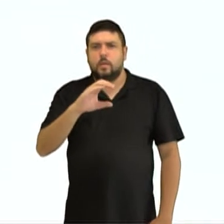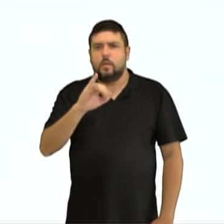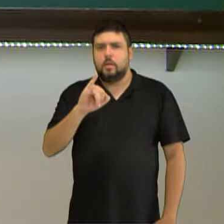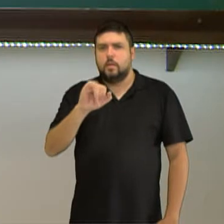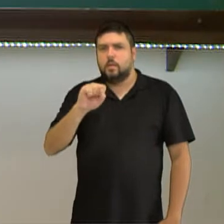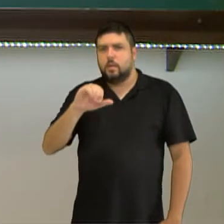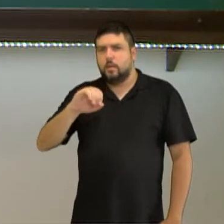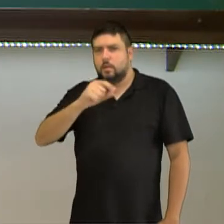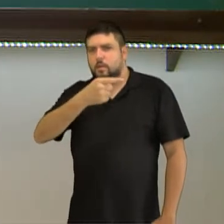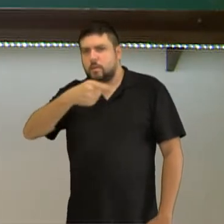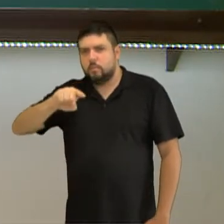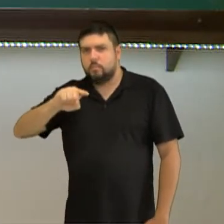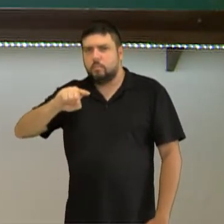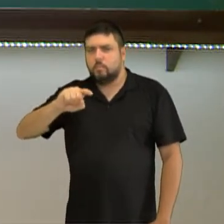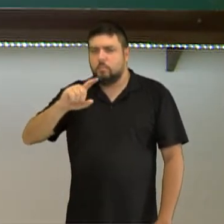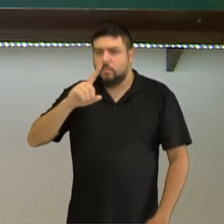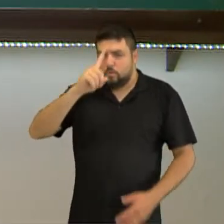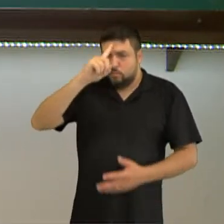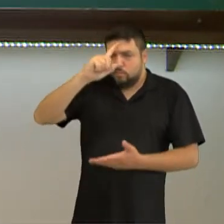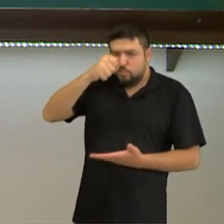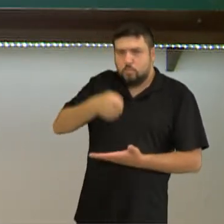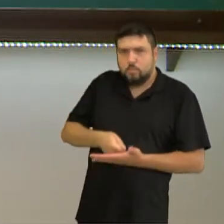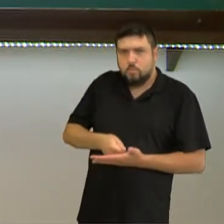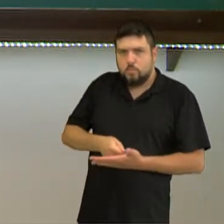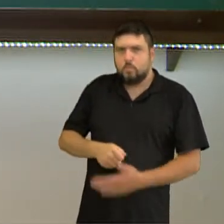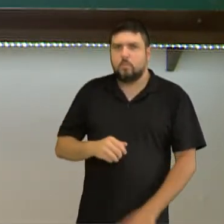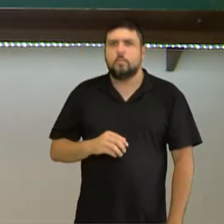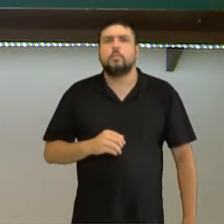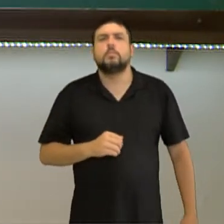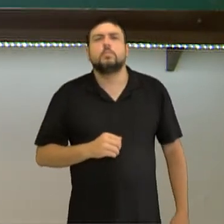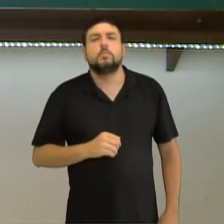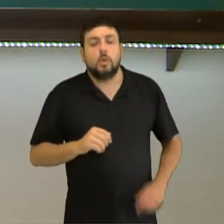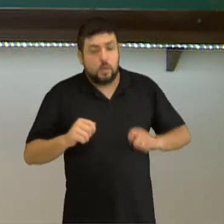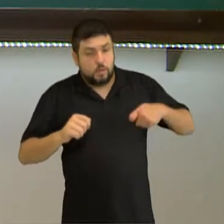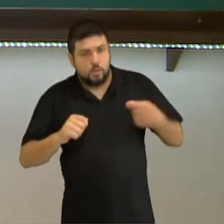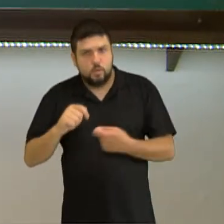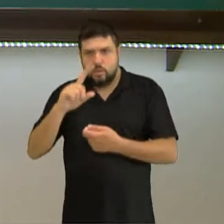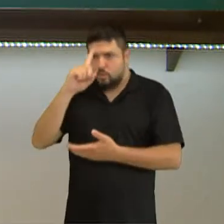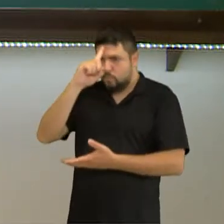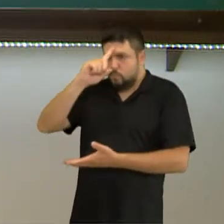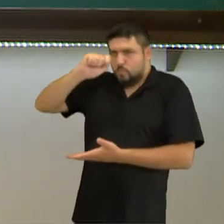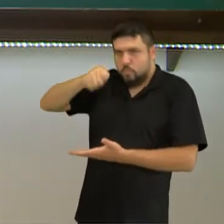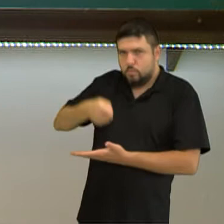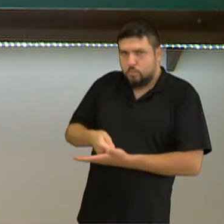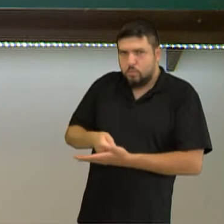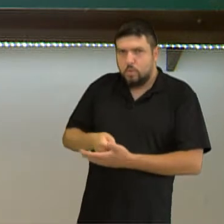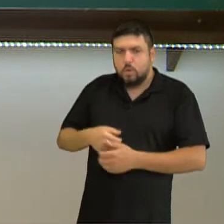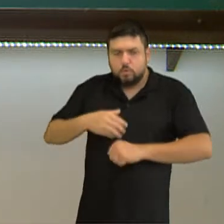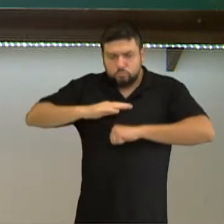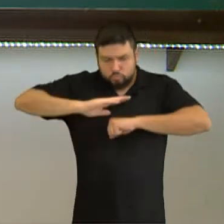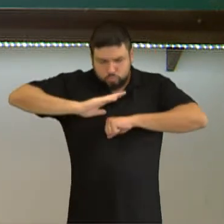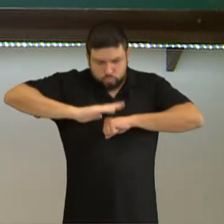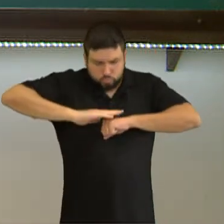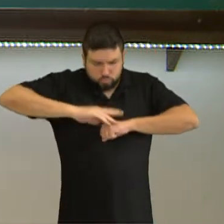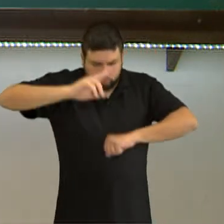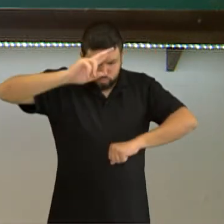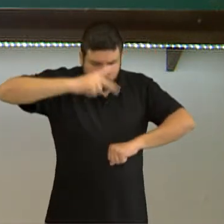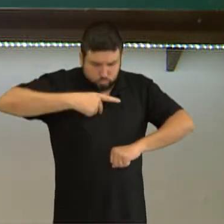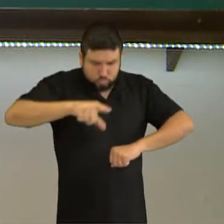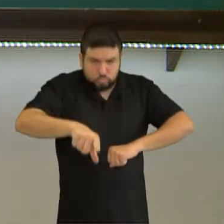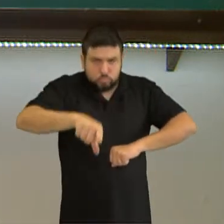dia, mas tudo isso envolve decisão pessoal, escolhas suas. Tudo isso